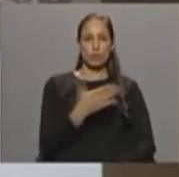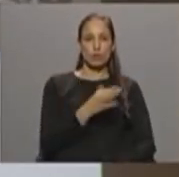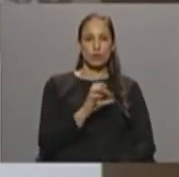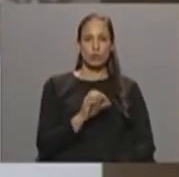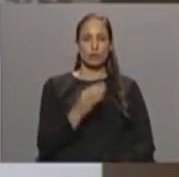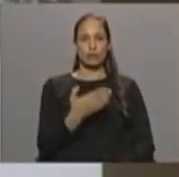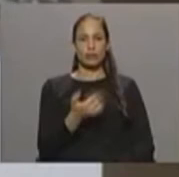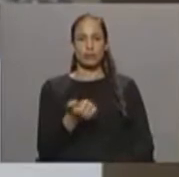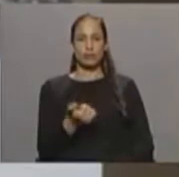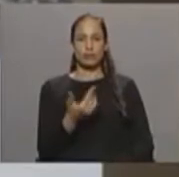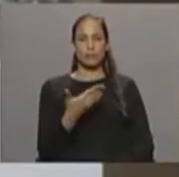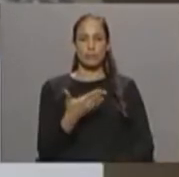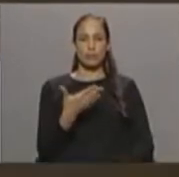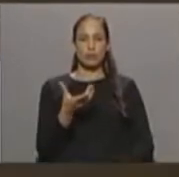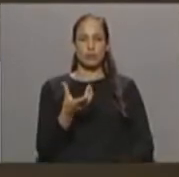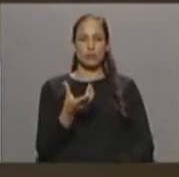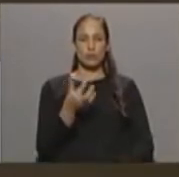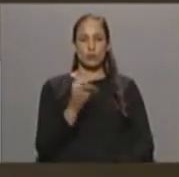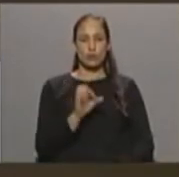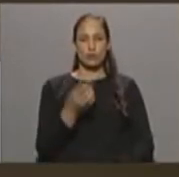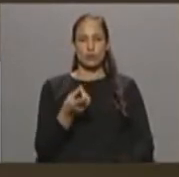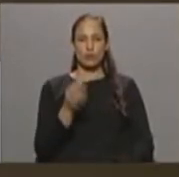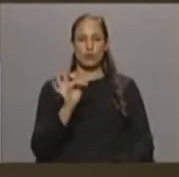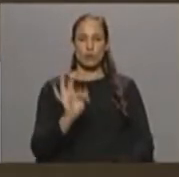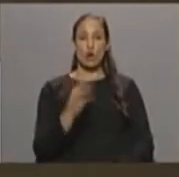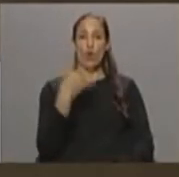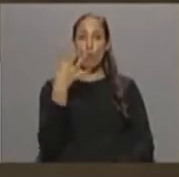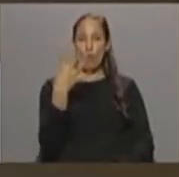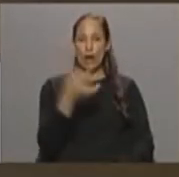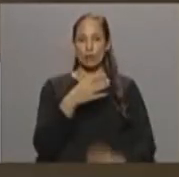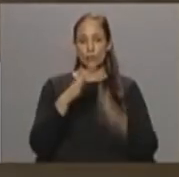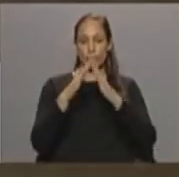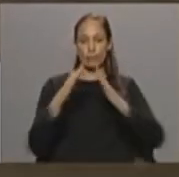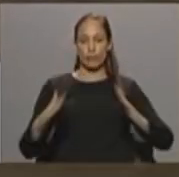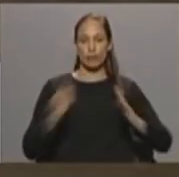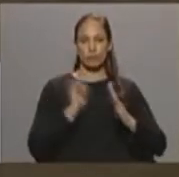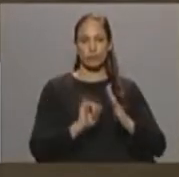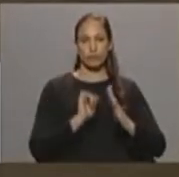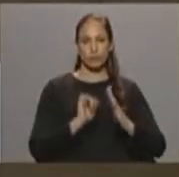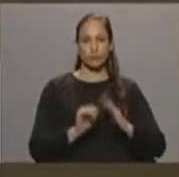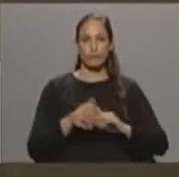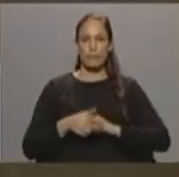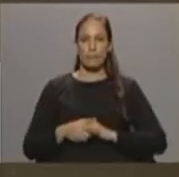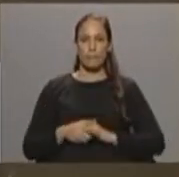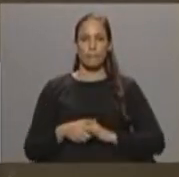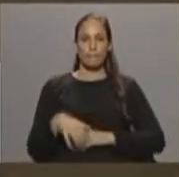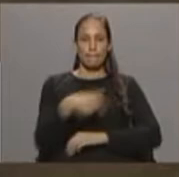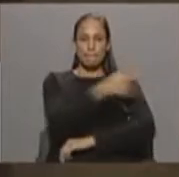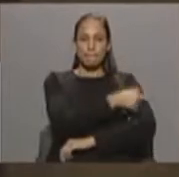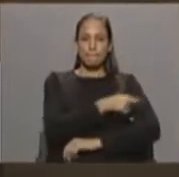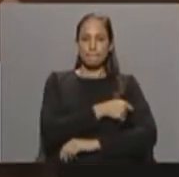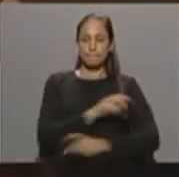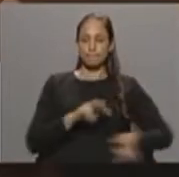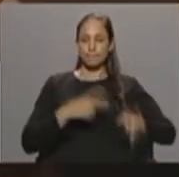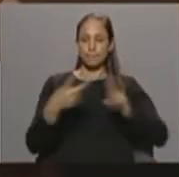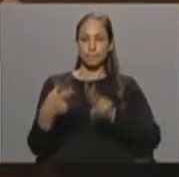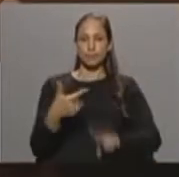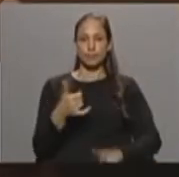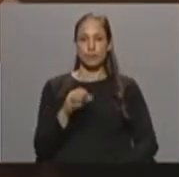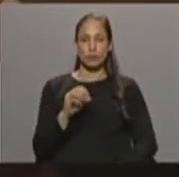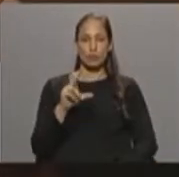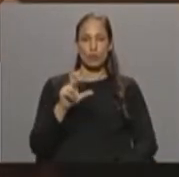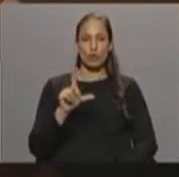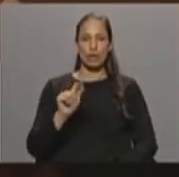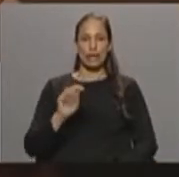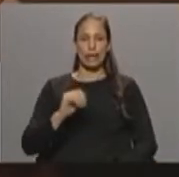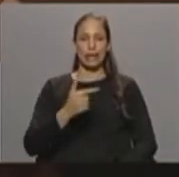e 1994, 4 eram picoenses. Missionários Açorianos em Timor-Leste é um livro que reconstitui